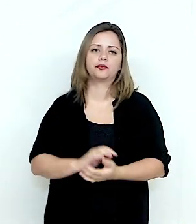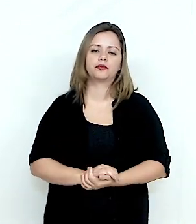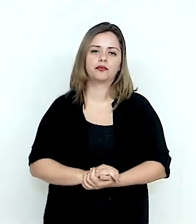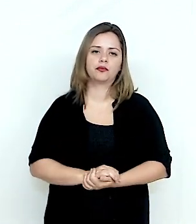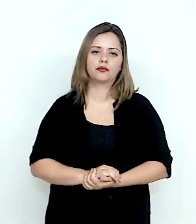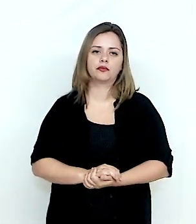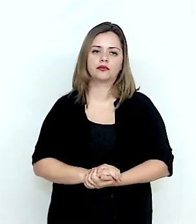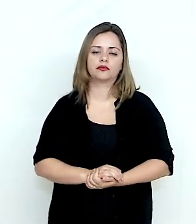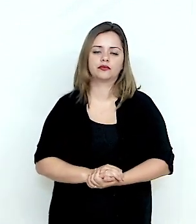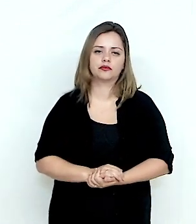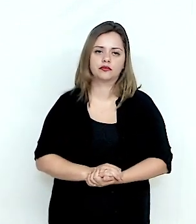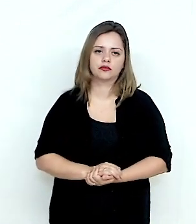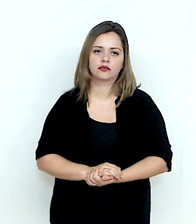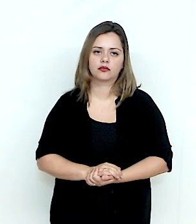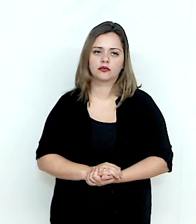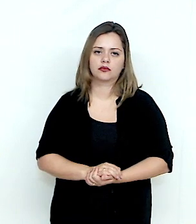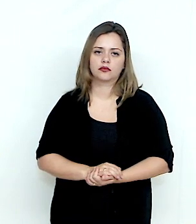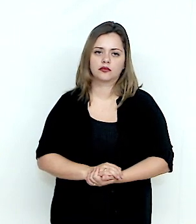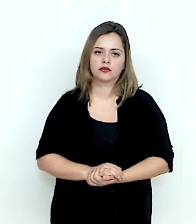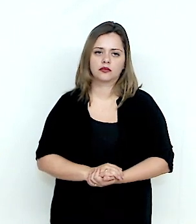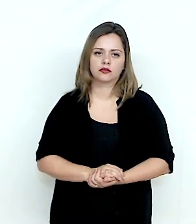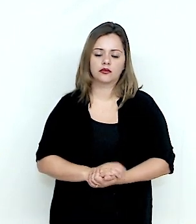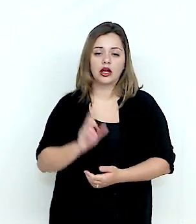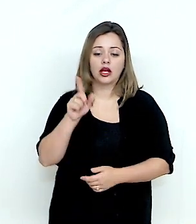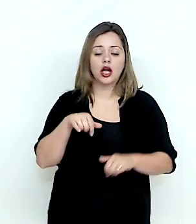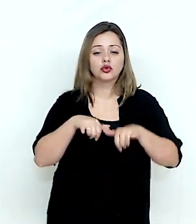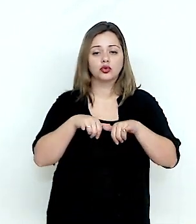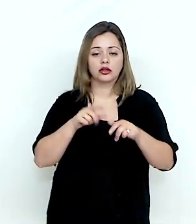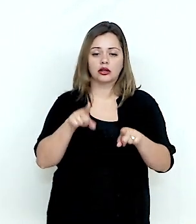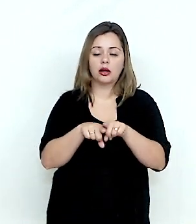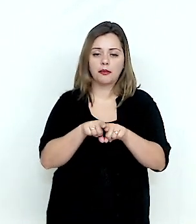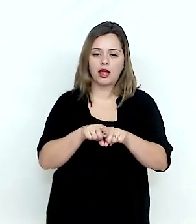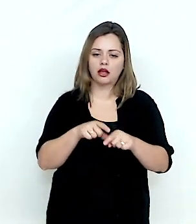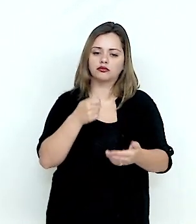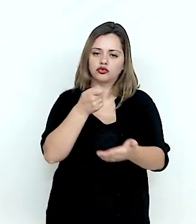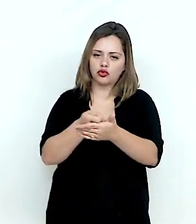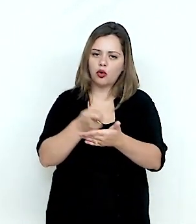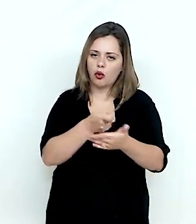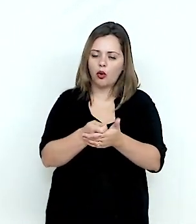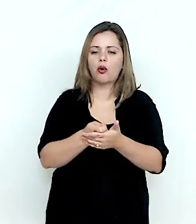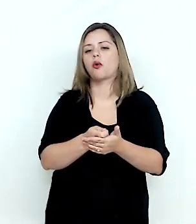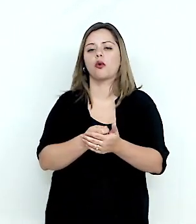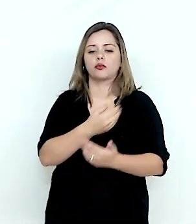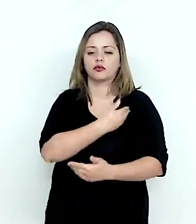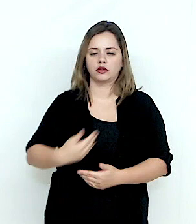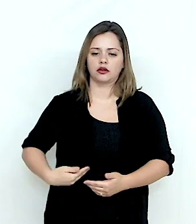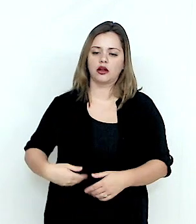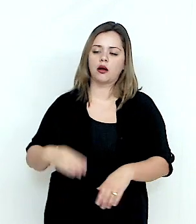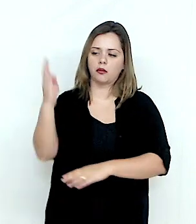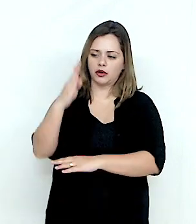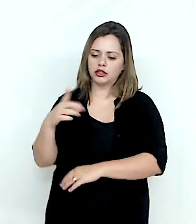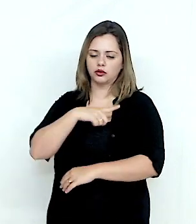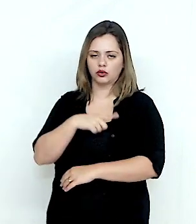na ALADE. De compras governamentais, o Brasil tem, de fato, muito interesse, né? O mercado de compras